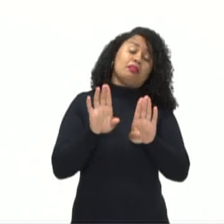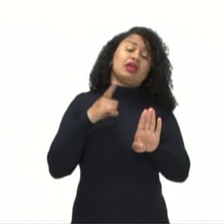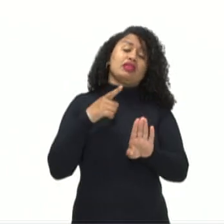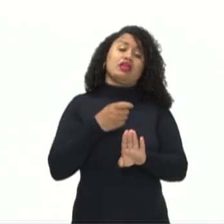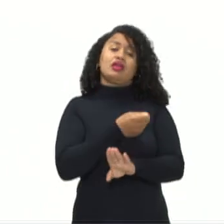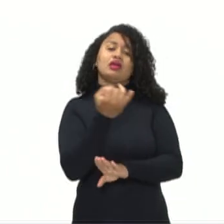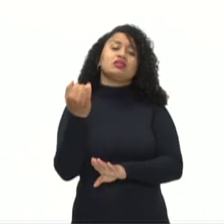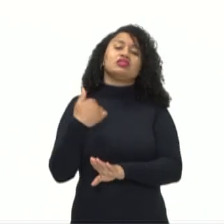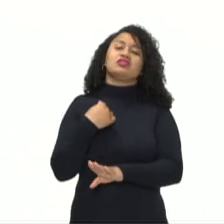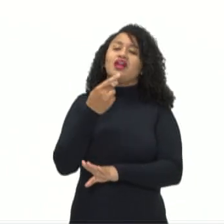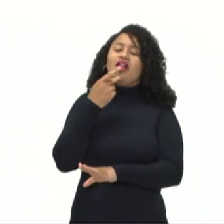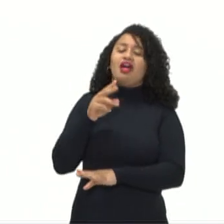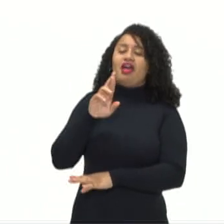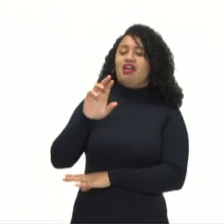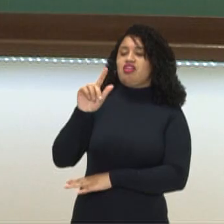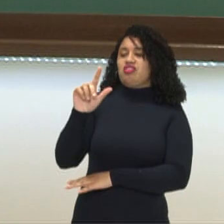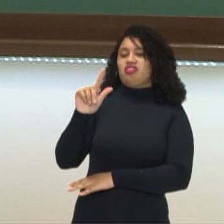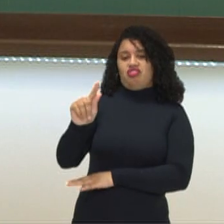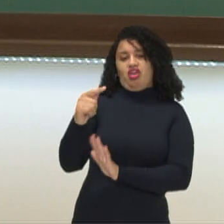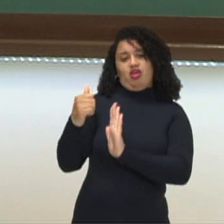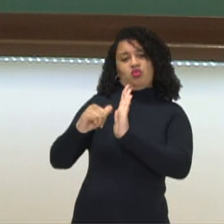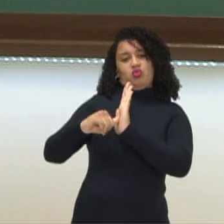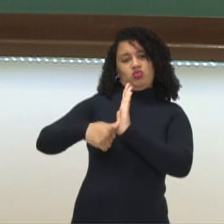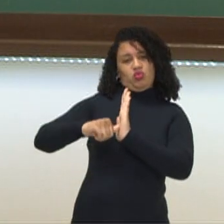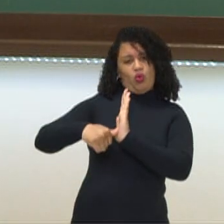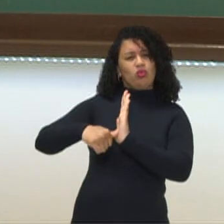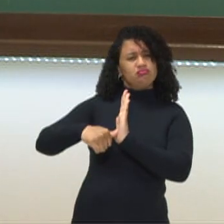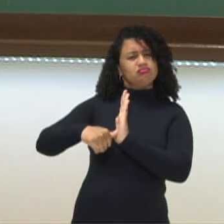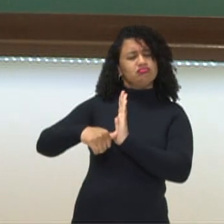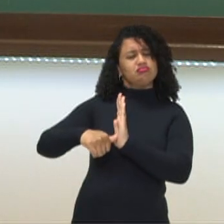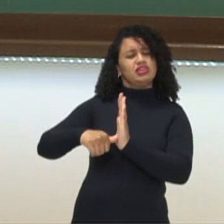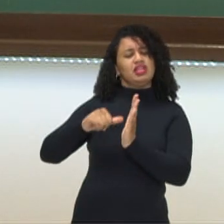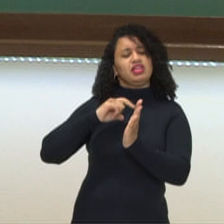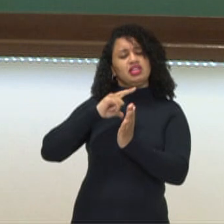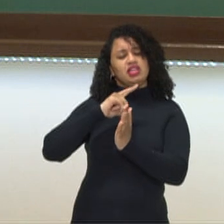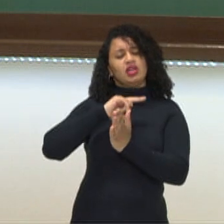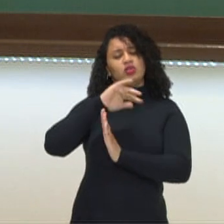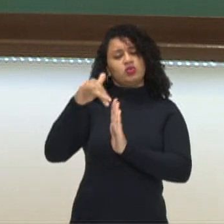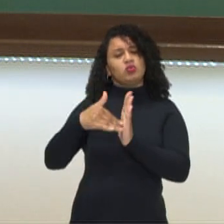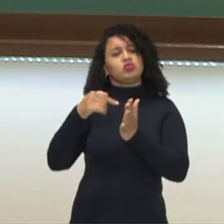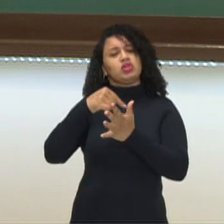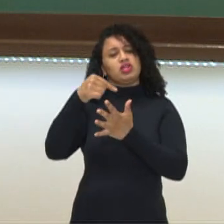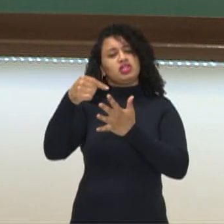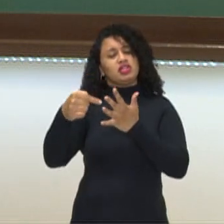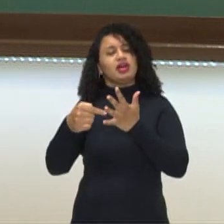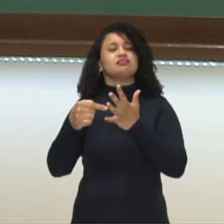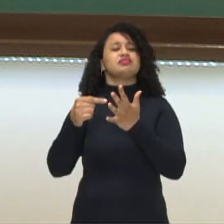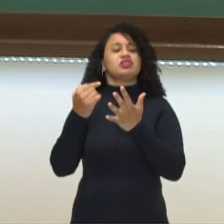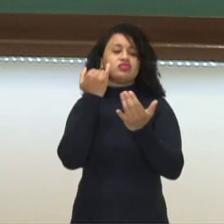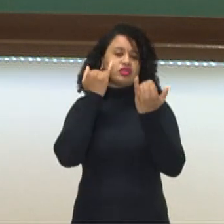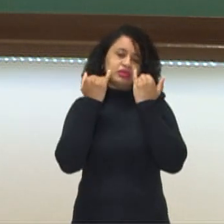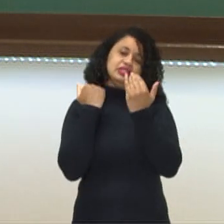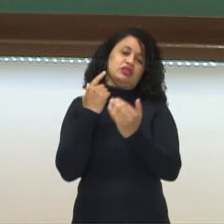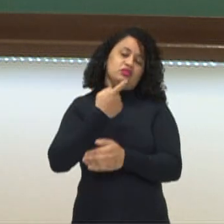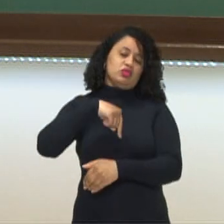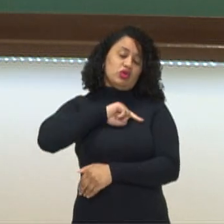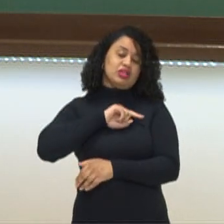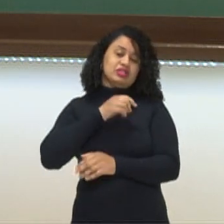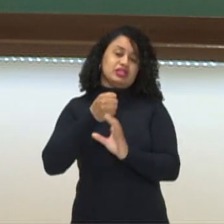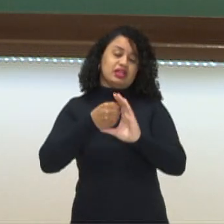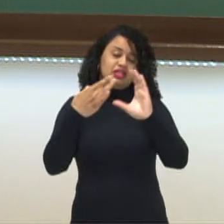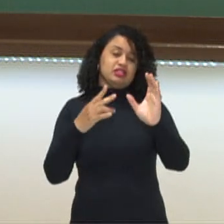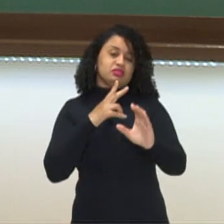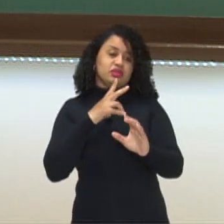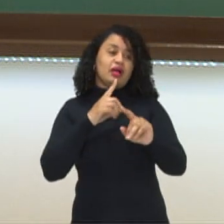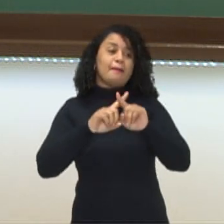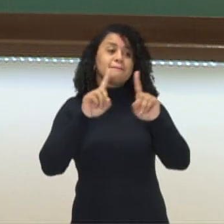nosso RG, né? Um documento que tem todos os nossos dados também, né? Mas não é esse tipo de identidade que nós